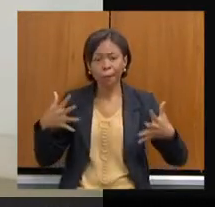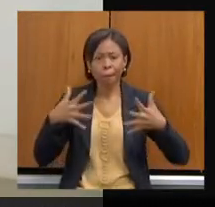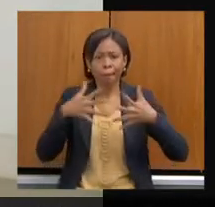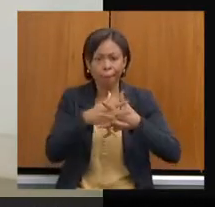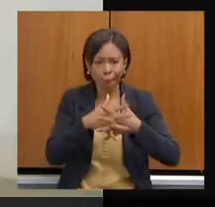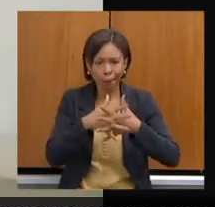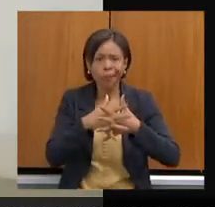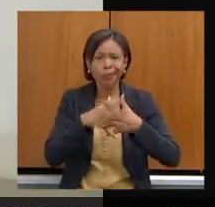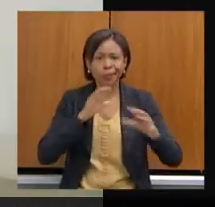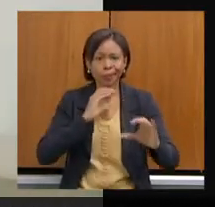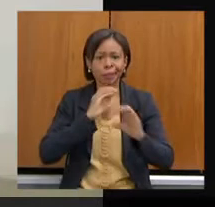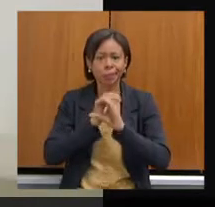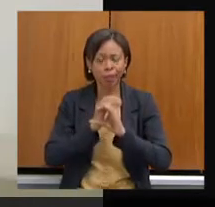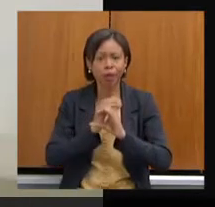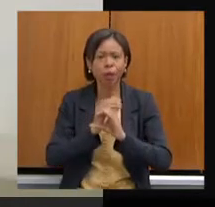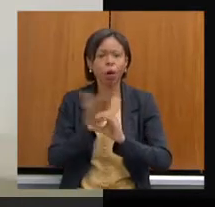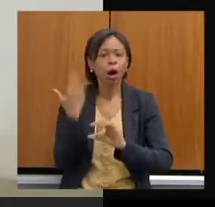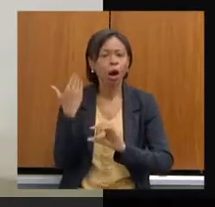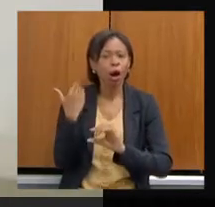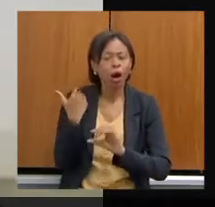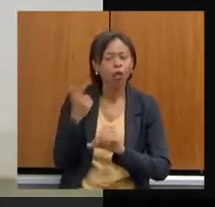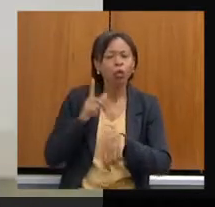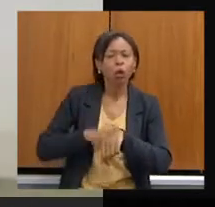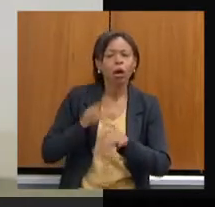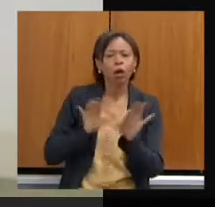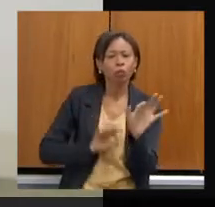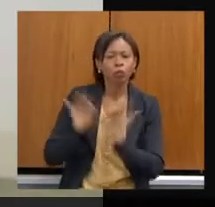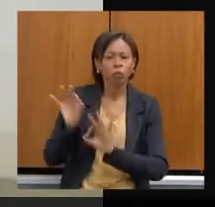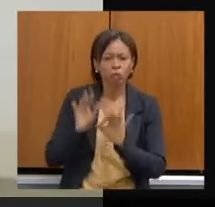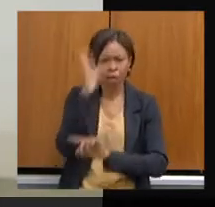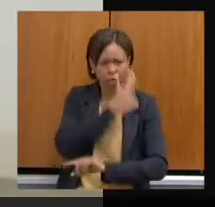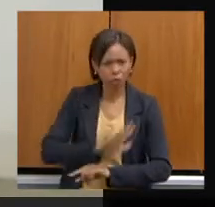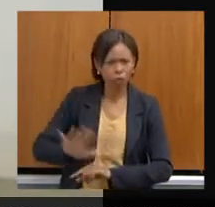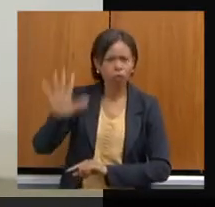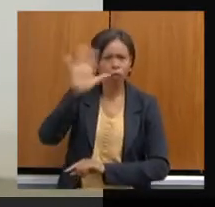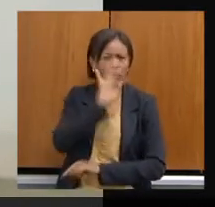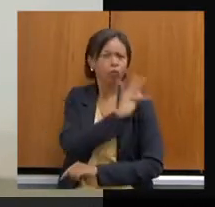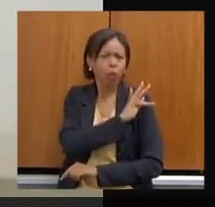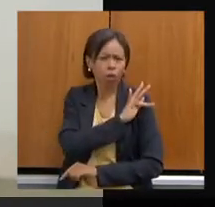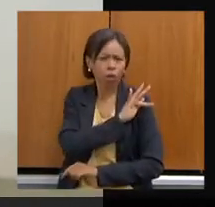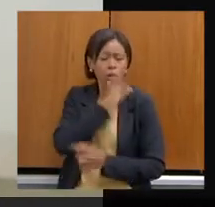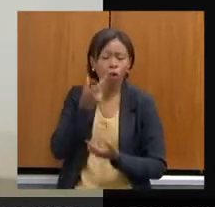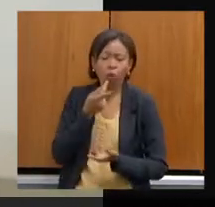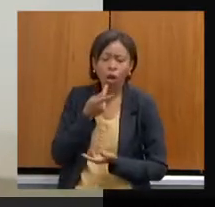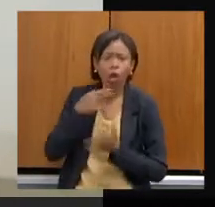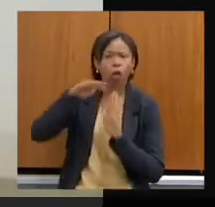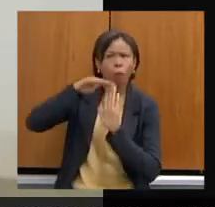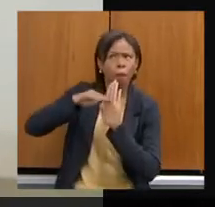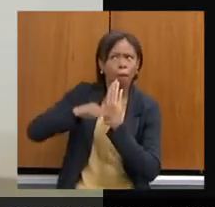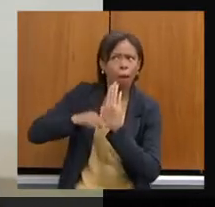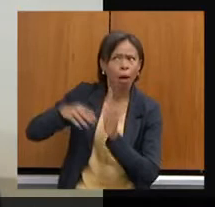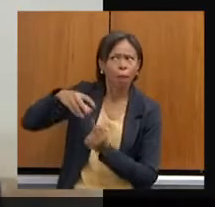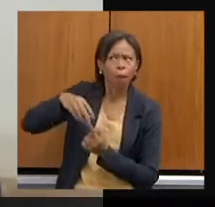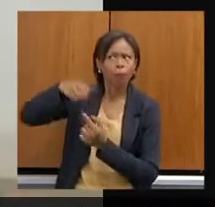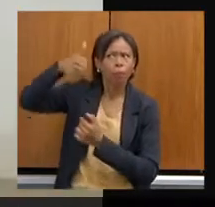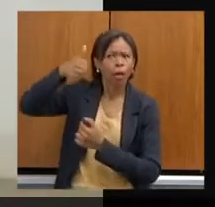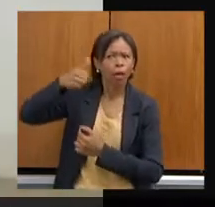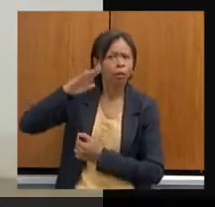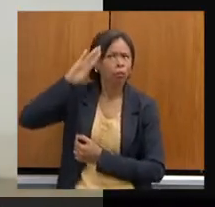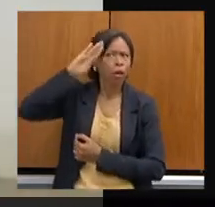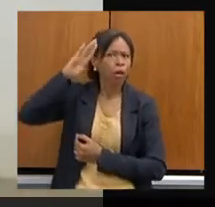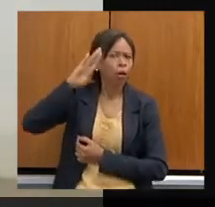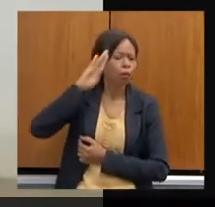no momento do Plano Nacional de imunização estabeleceu as prioridades ali naquele momento por uma